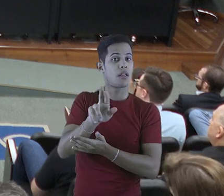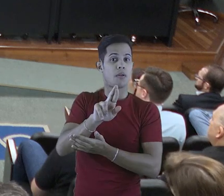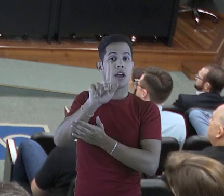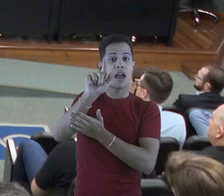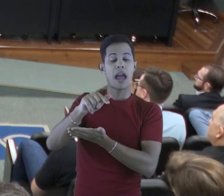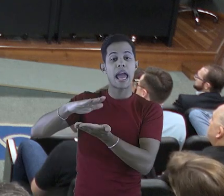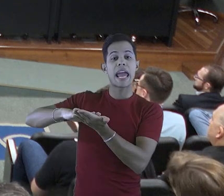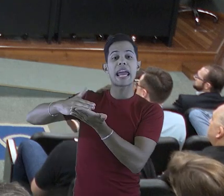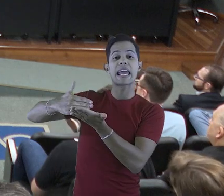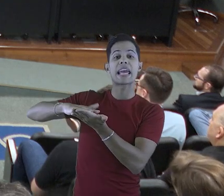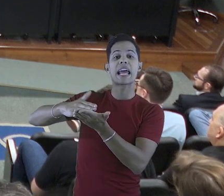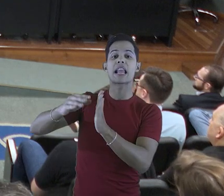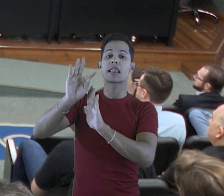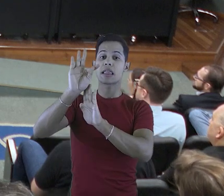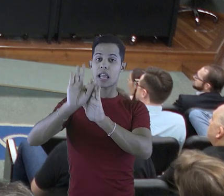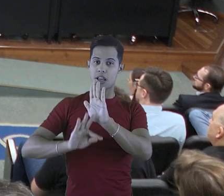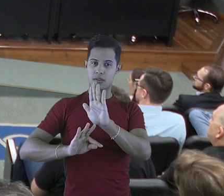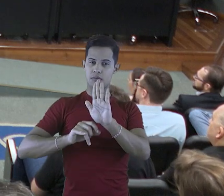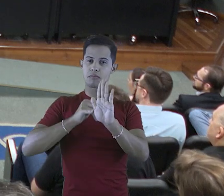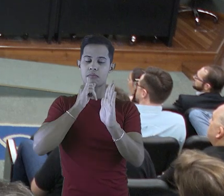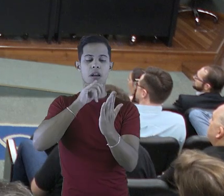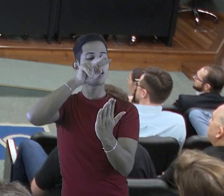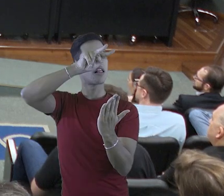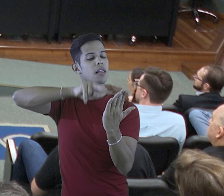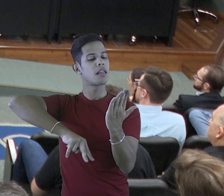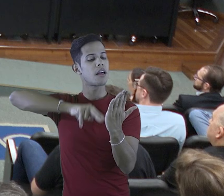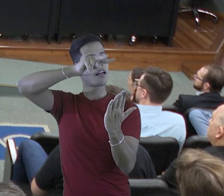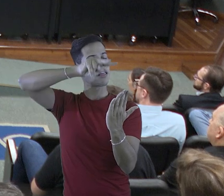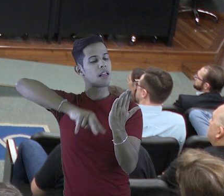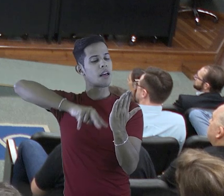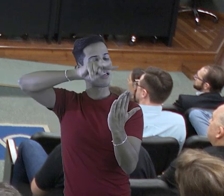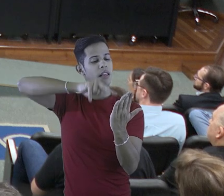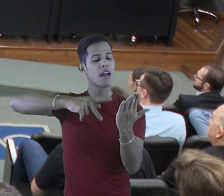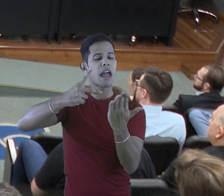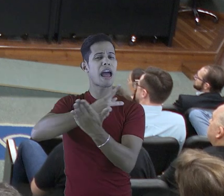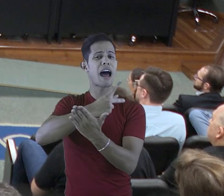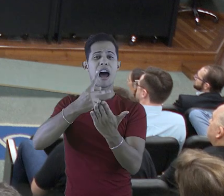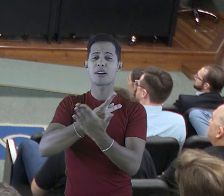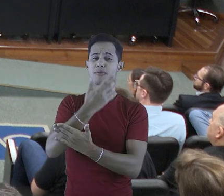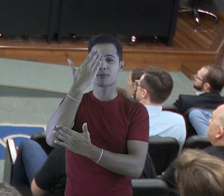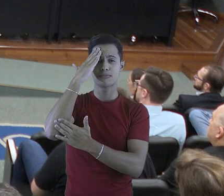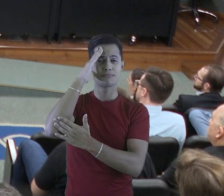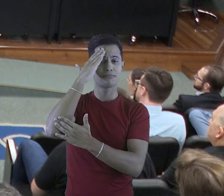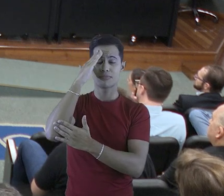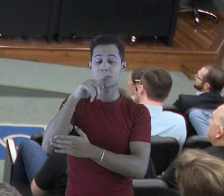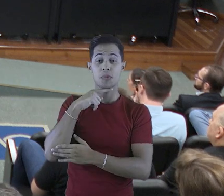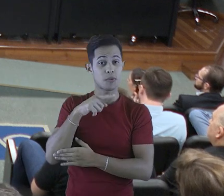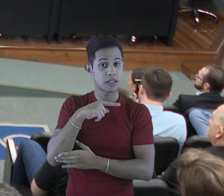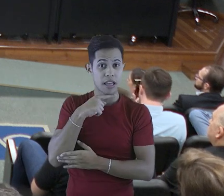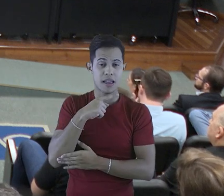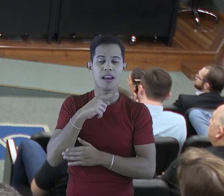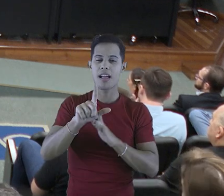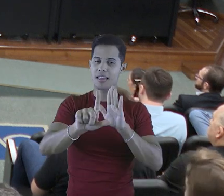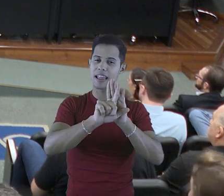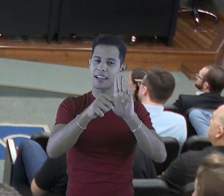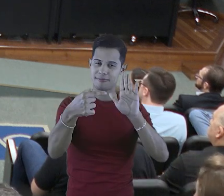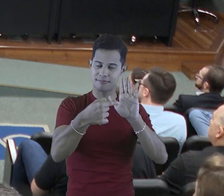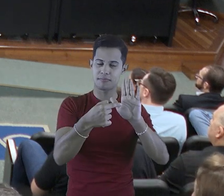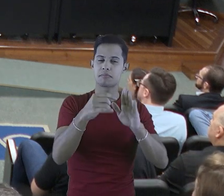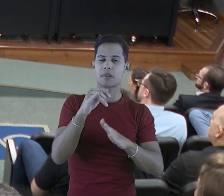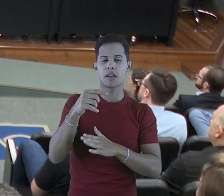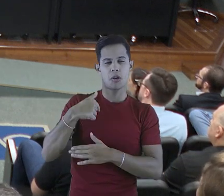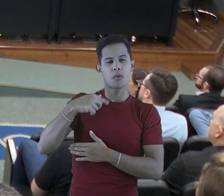de texto. A gente lê errado a LGPD. Esses dias, fui chamado para prestar uma